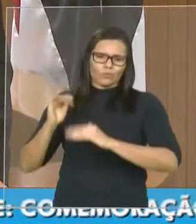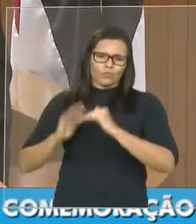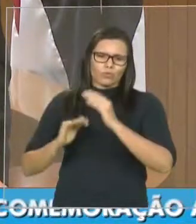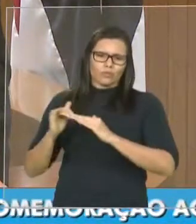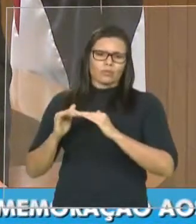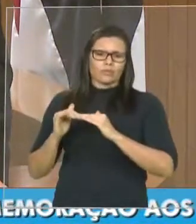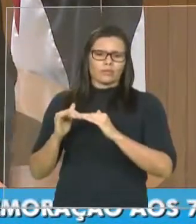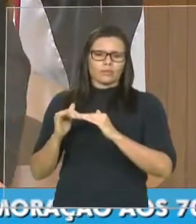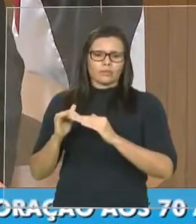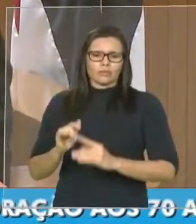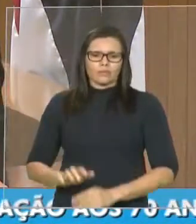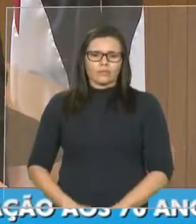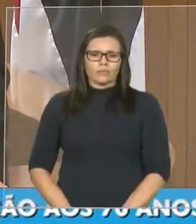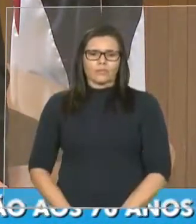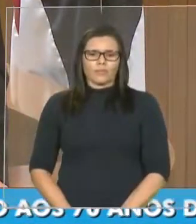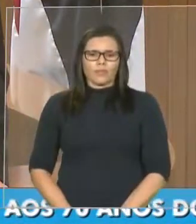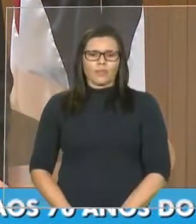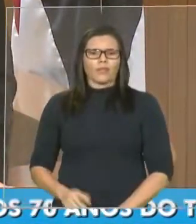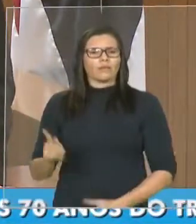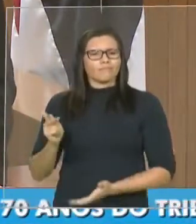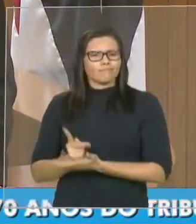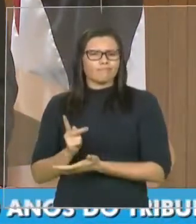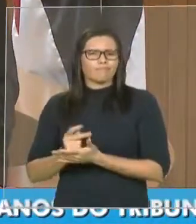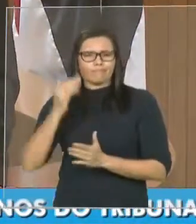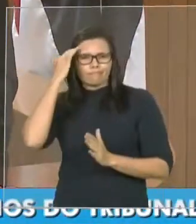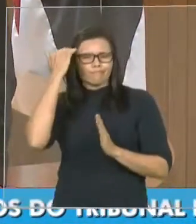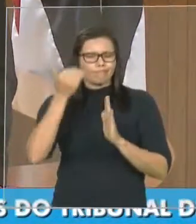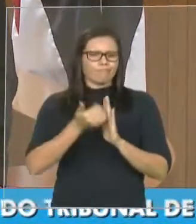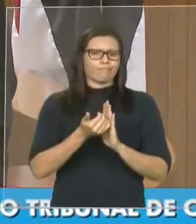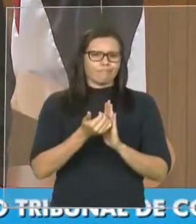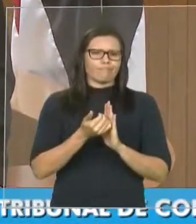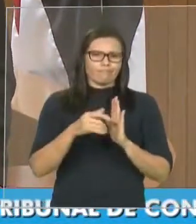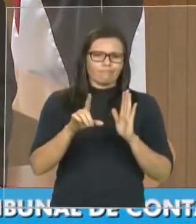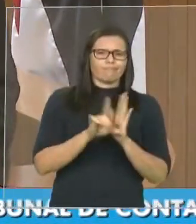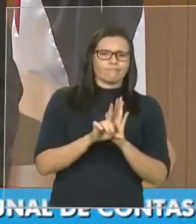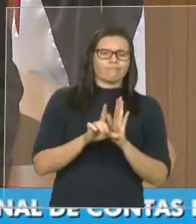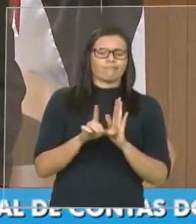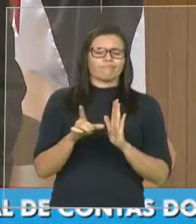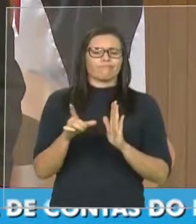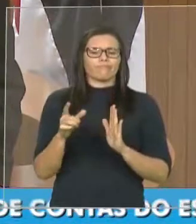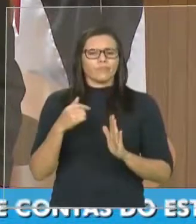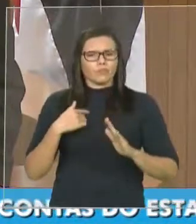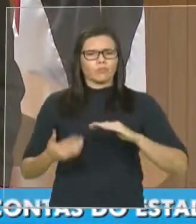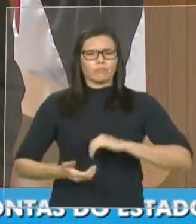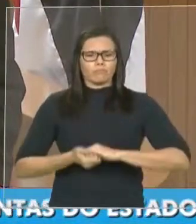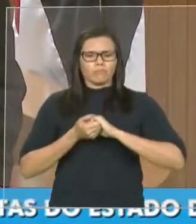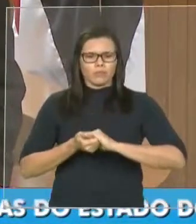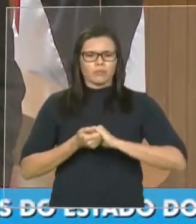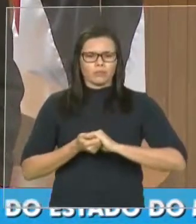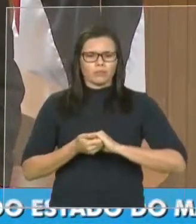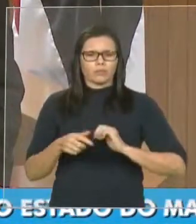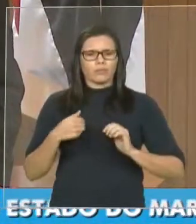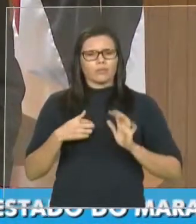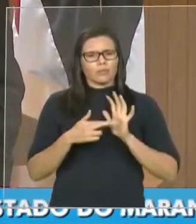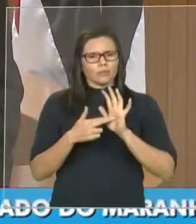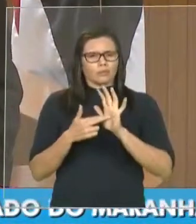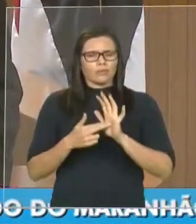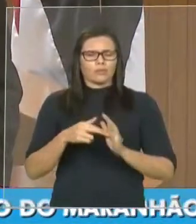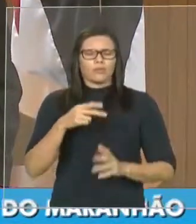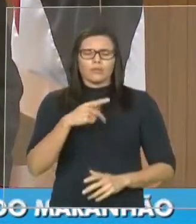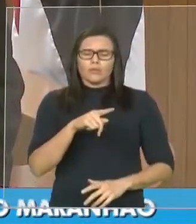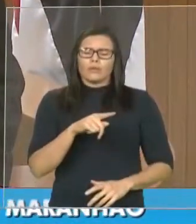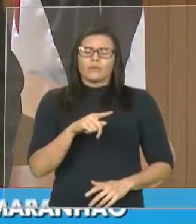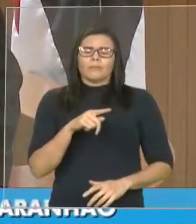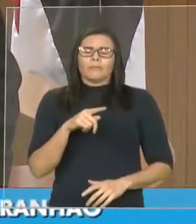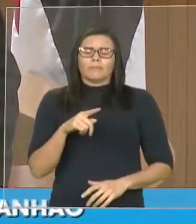Estado, tem se pautado por isso, tem levantado, e eu faço questão de parabenizar. Faço isso em seu nome, presidente, mas tenha certeza que eu sei que isso